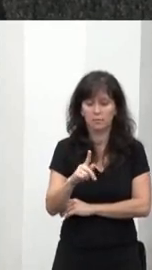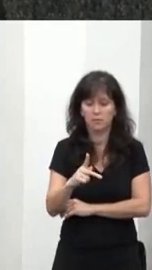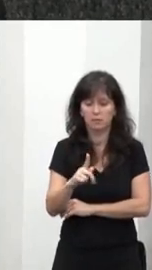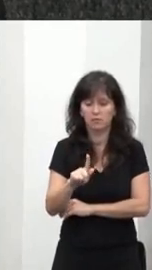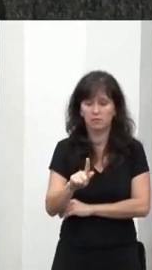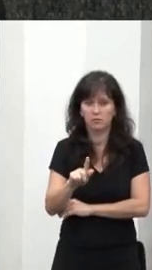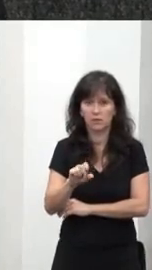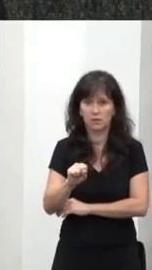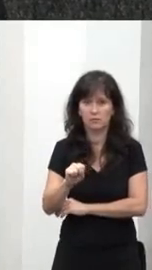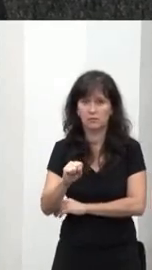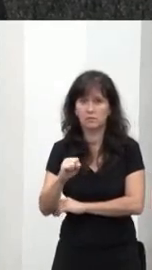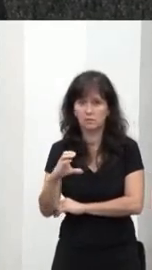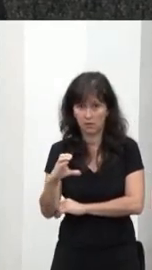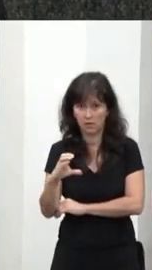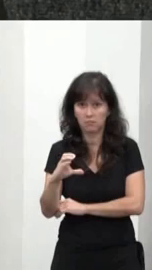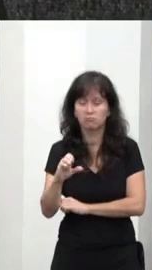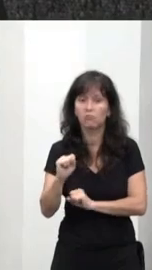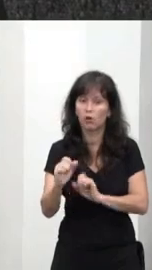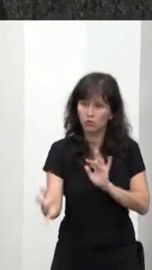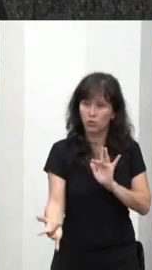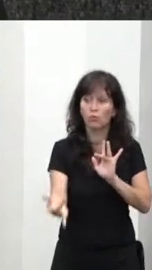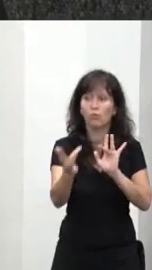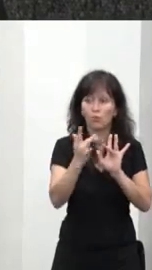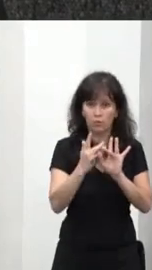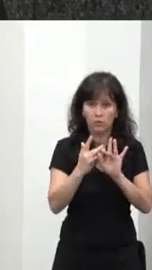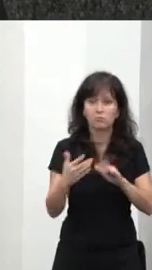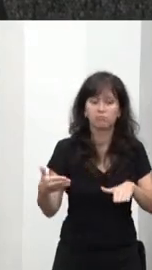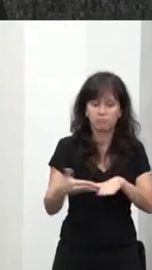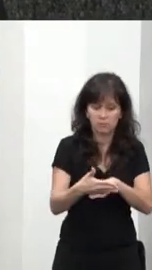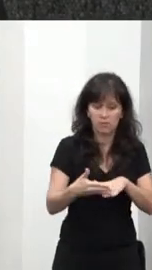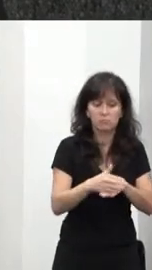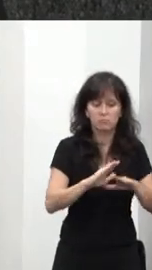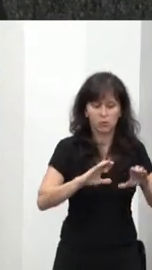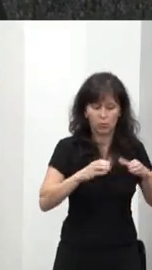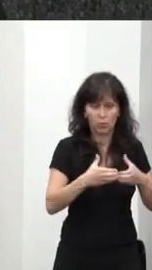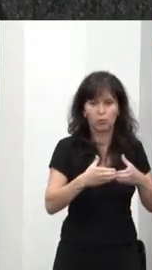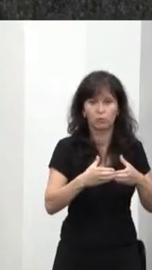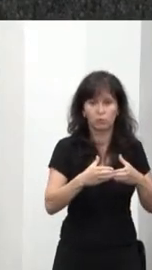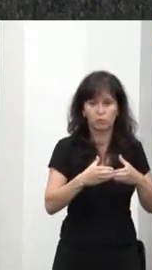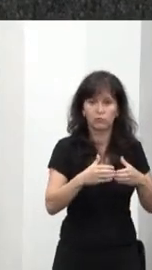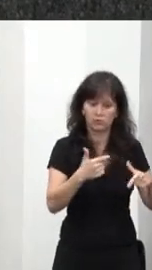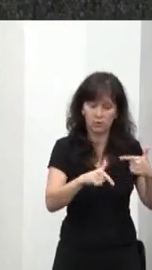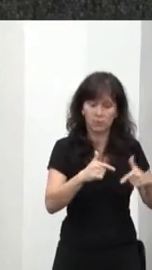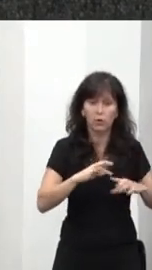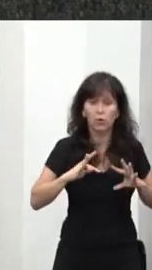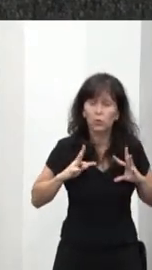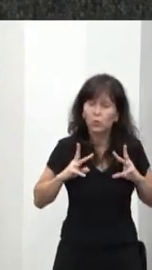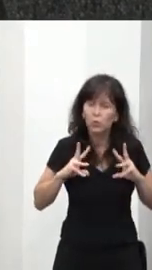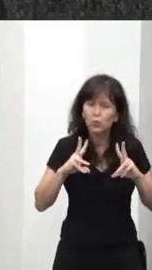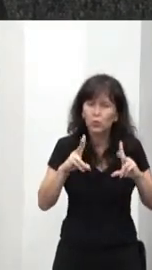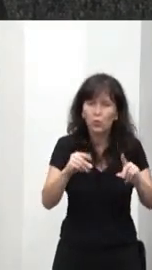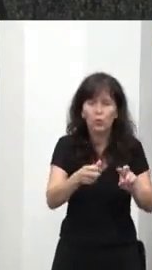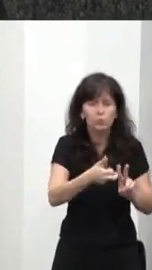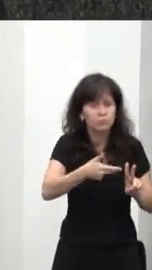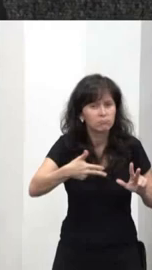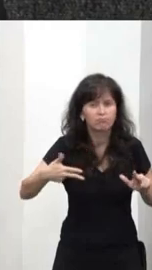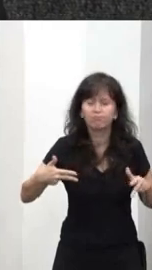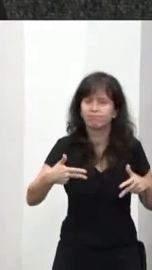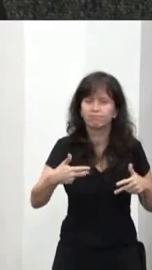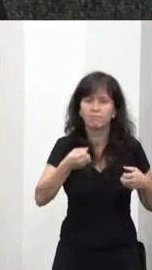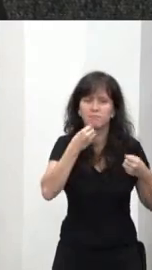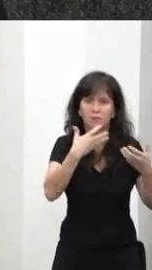possível entrar em contato conosco e integrar os grupos de trabalho todas todos e todos são bem-vindos